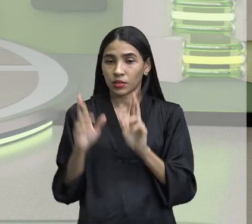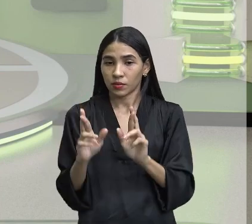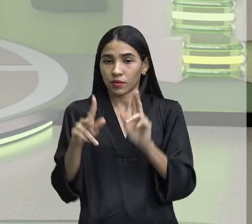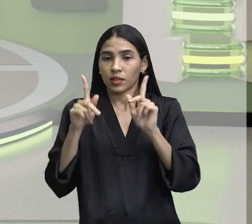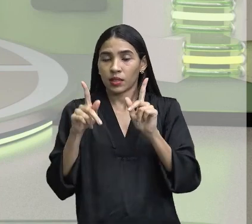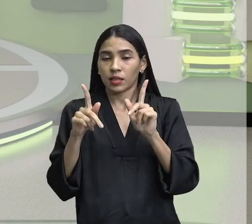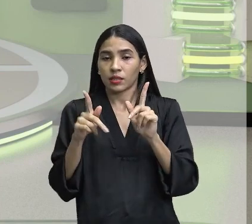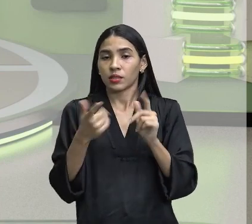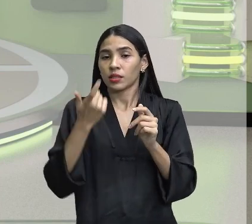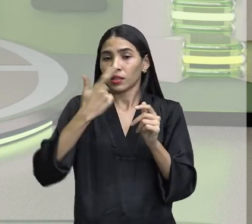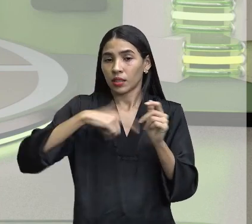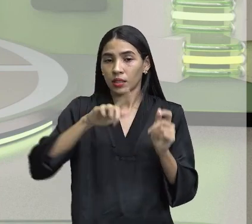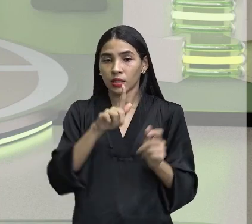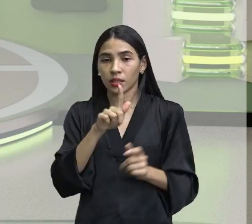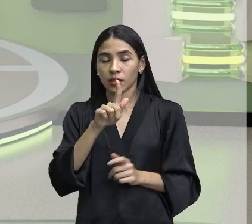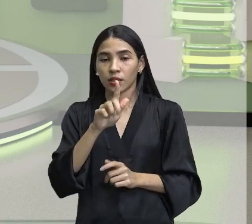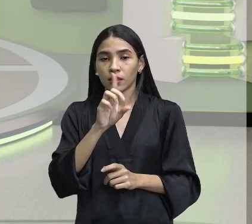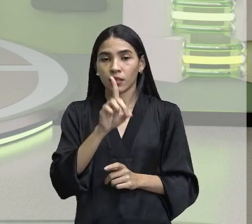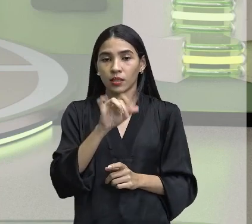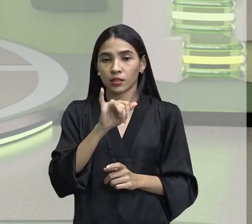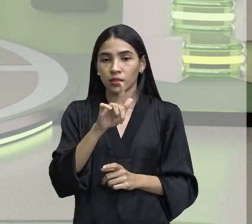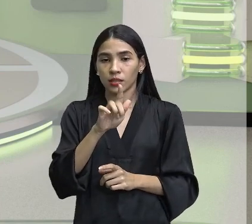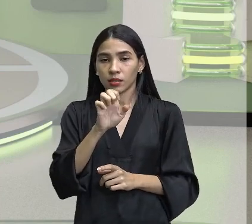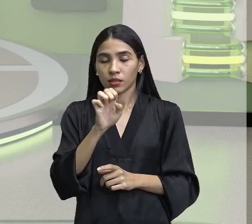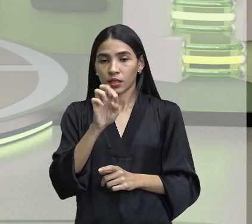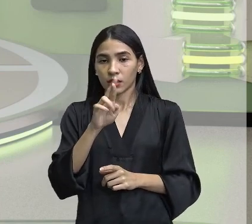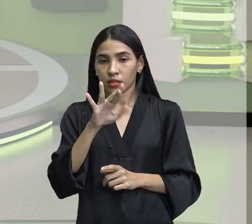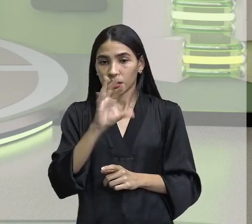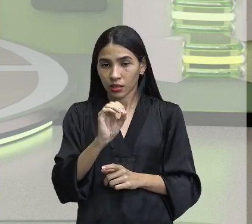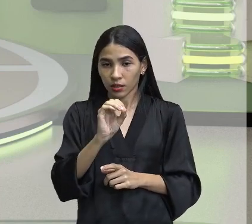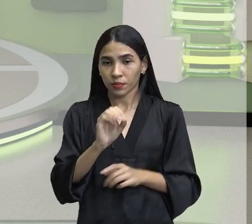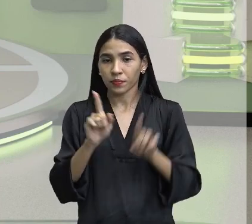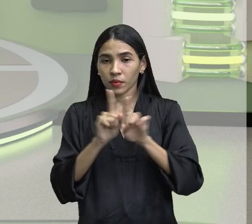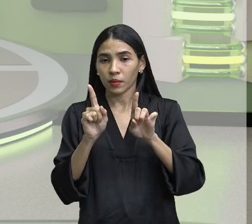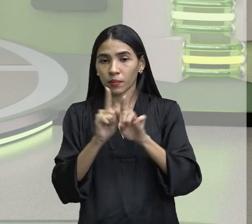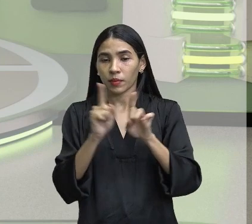de digestão, aquela digestão complexa, e também as